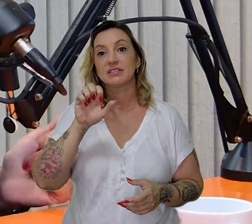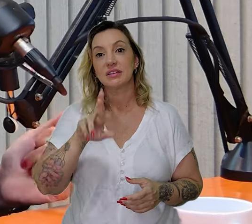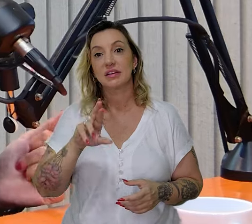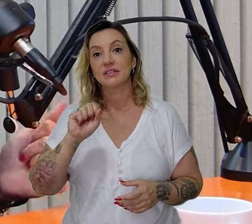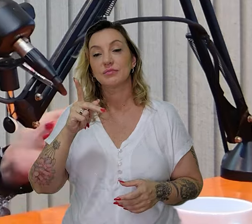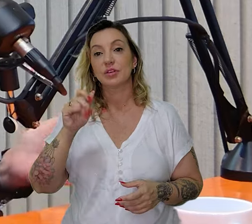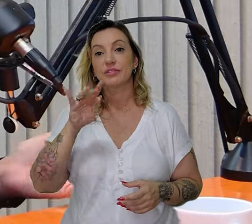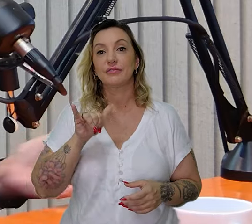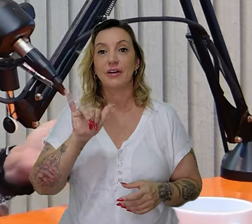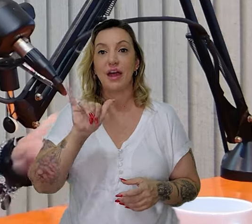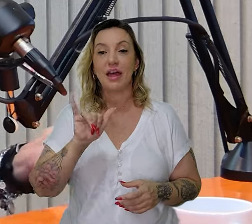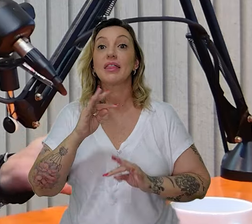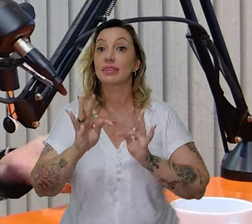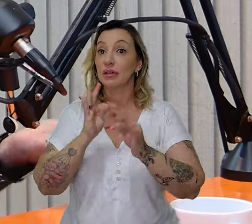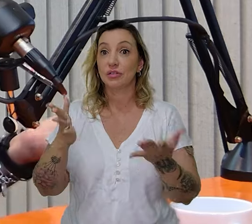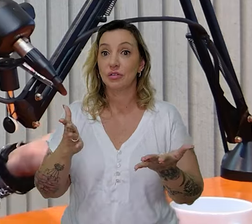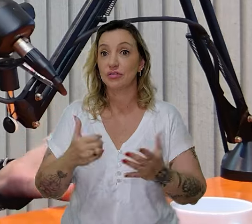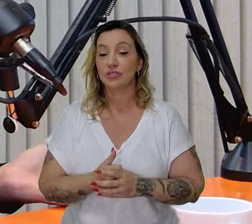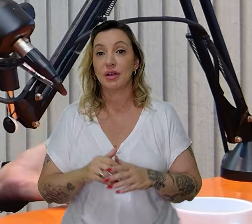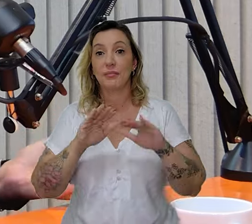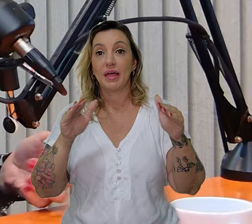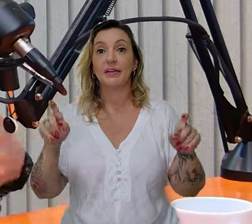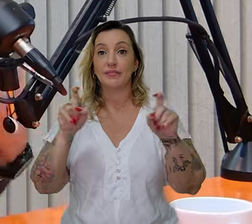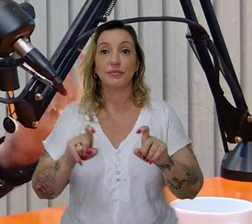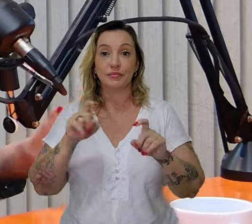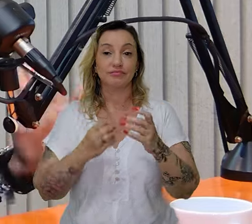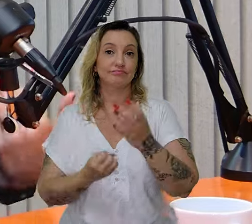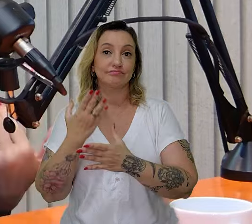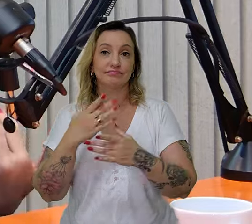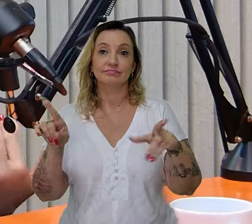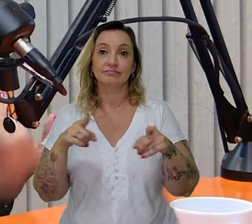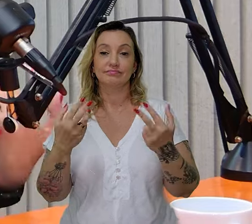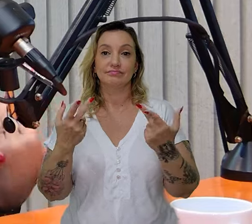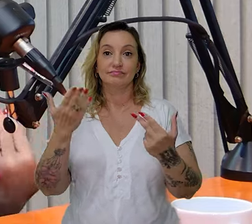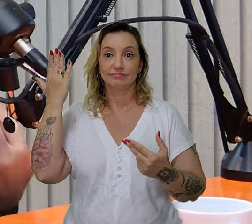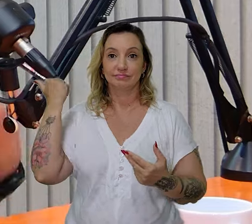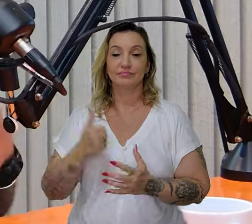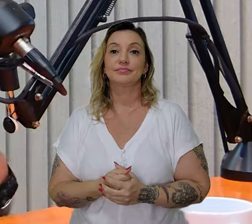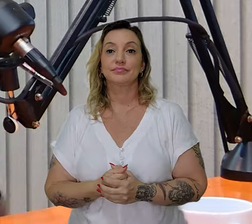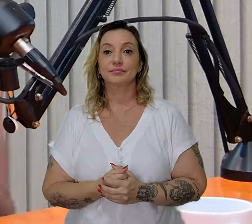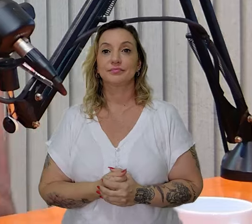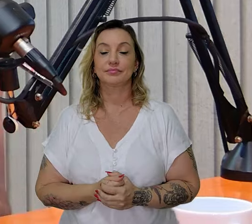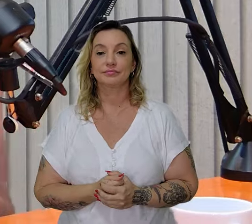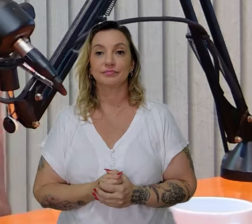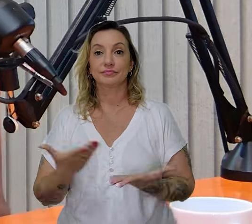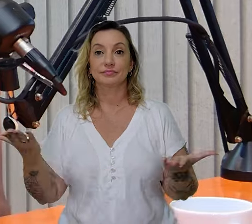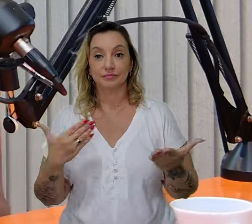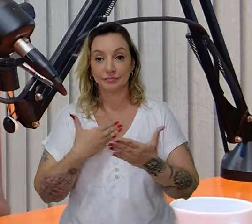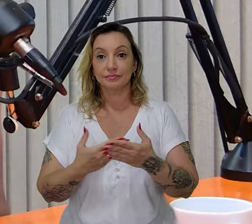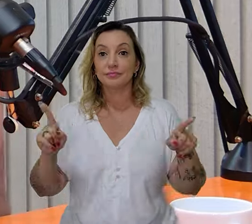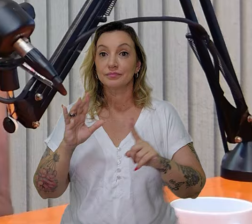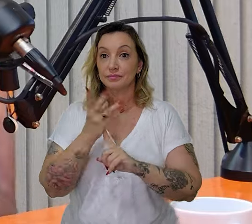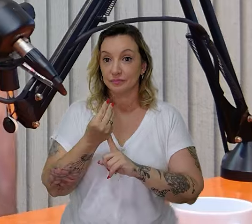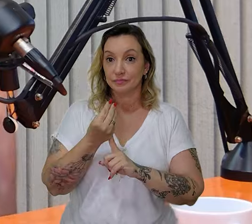Spotify Isso é o quê tecnologia plataforma digital não se lança mais música Como se lançava antes então até para ser músico